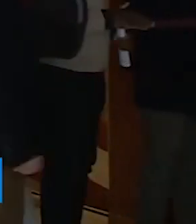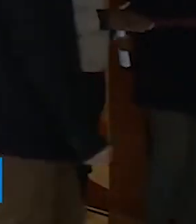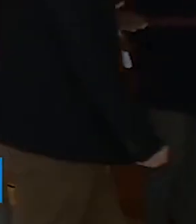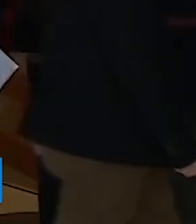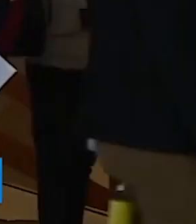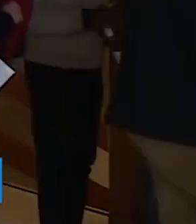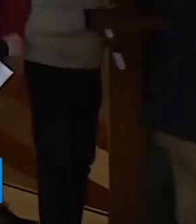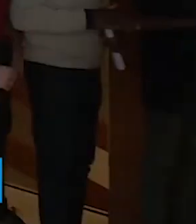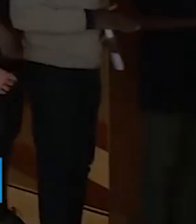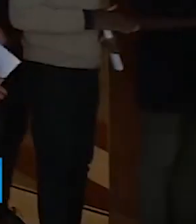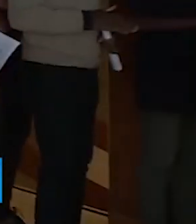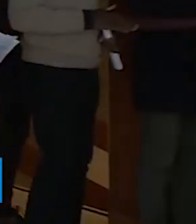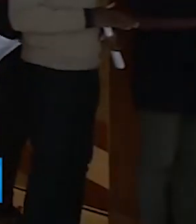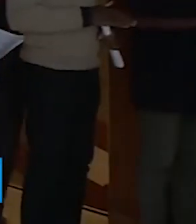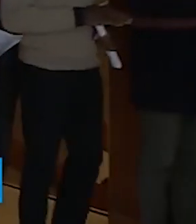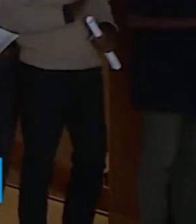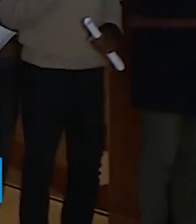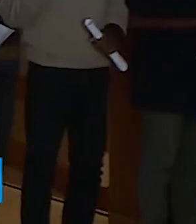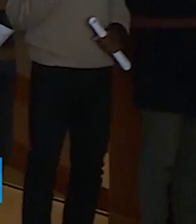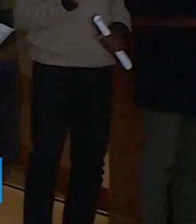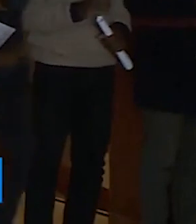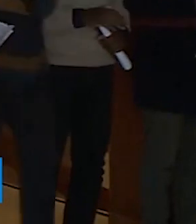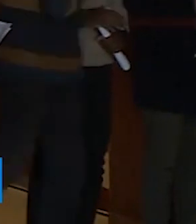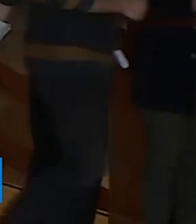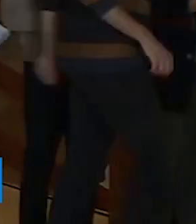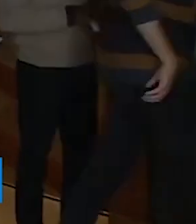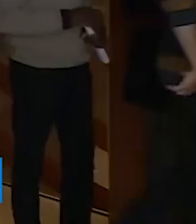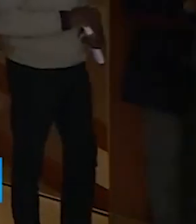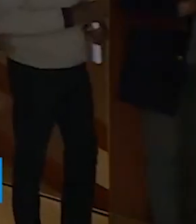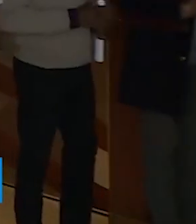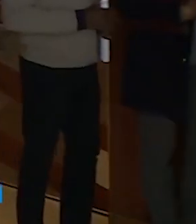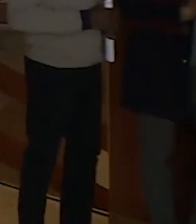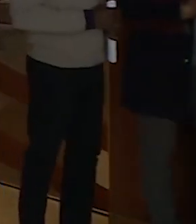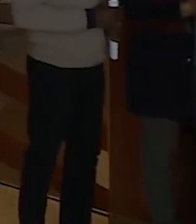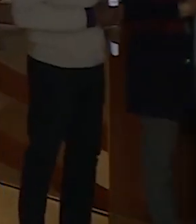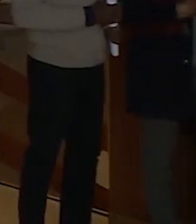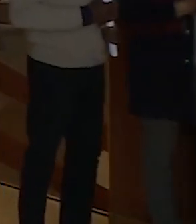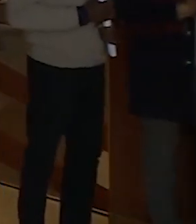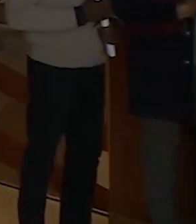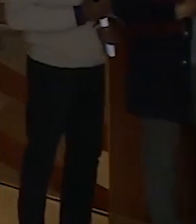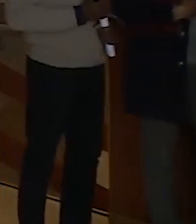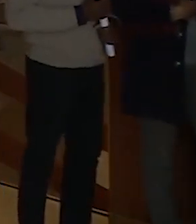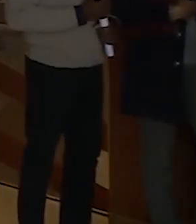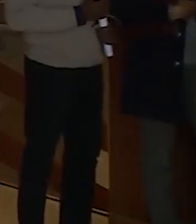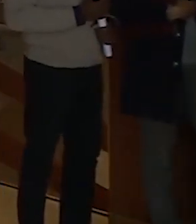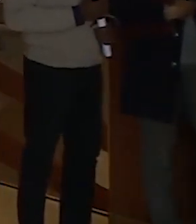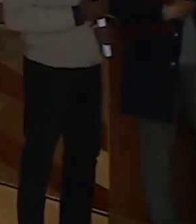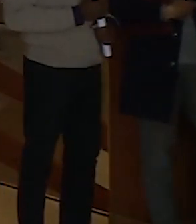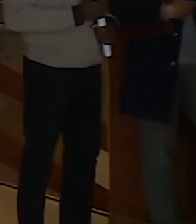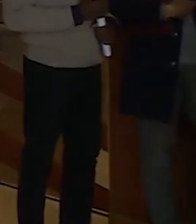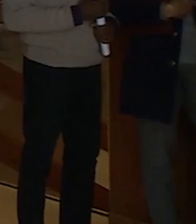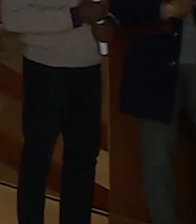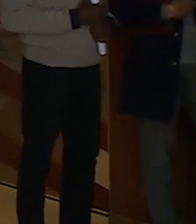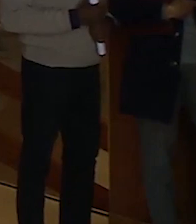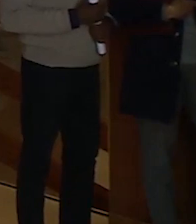veio dar-lhes pleno cumprimento, e por isso conhecer o melhor possível quem sabe e quem também